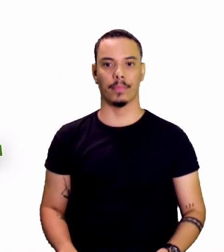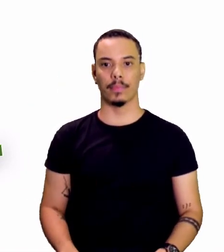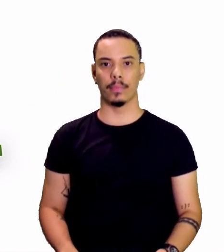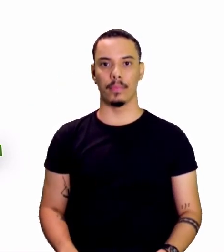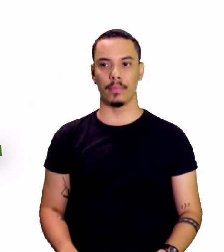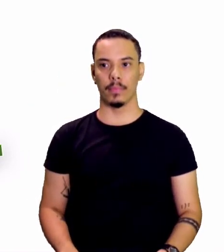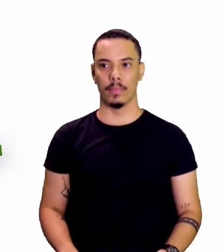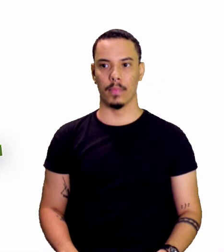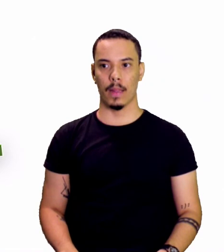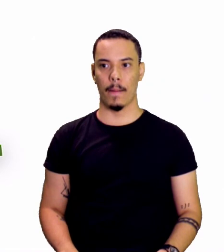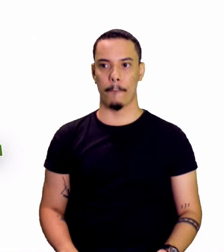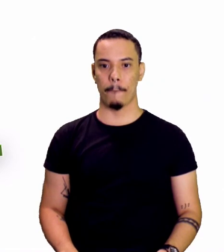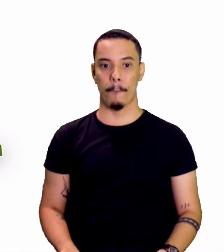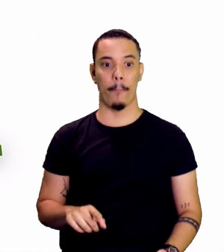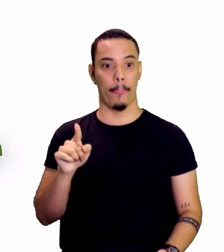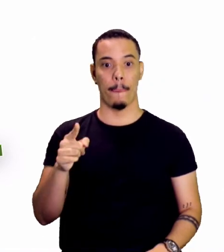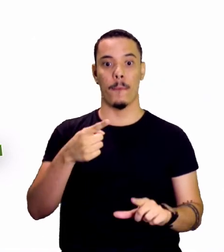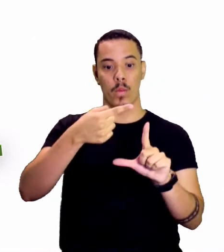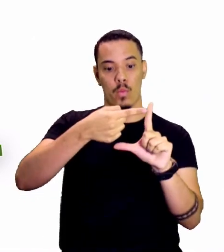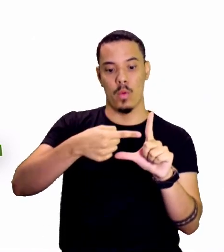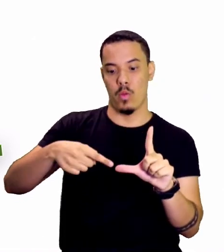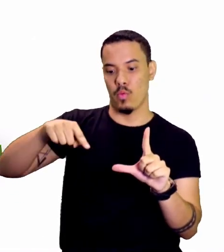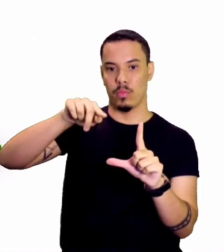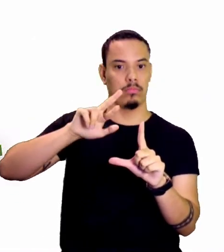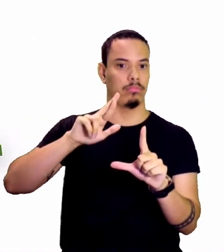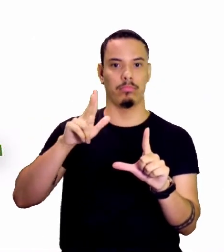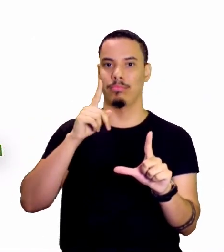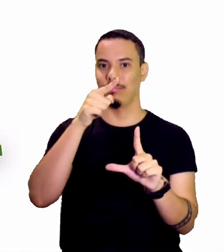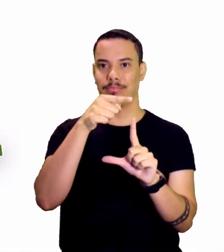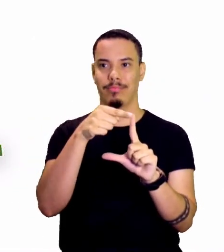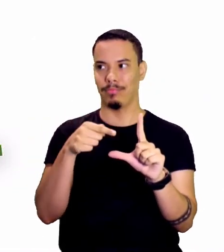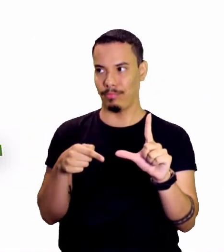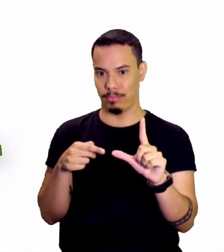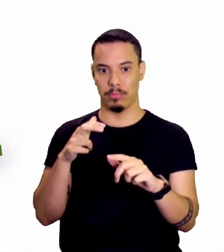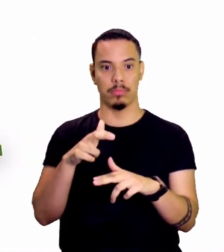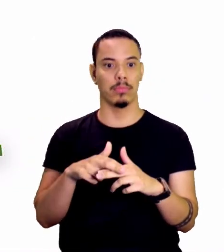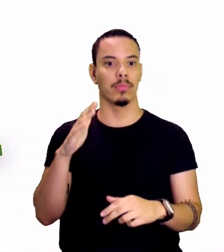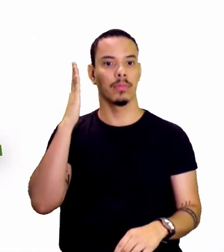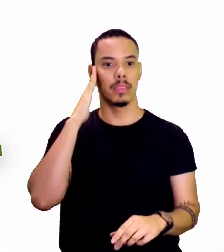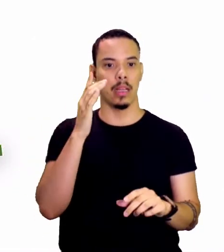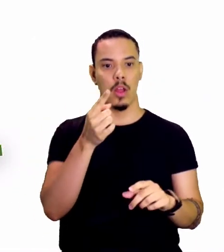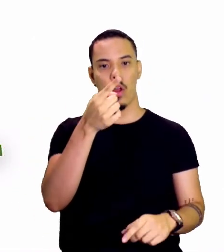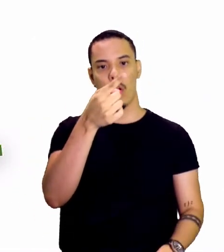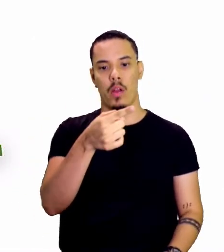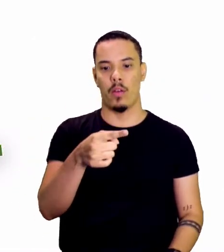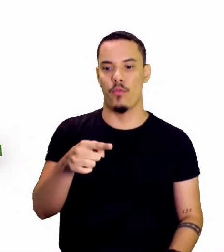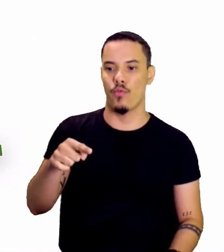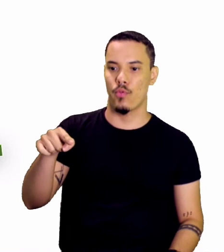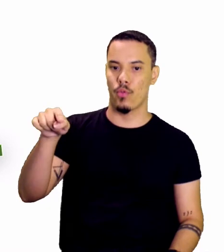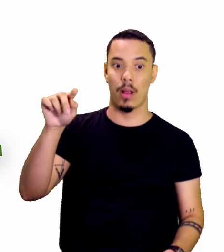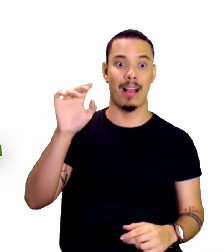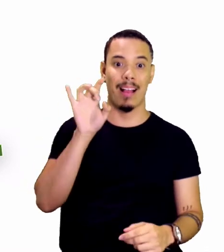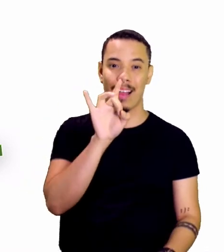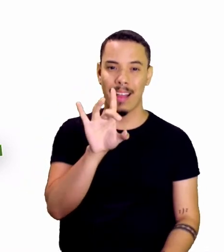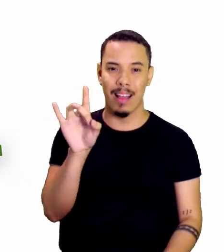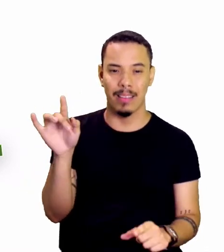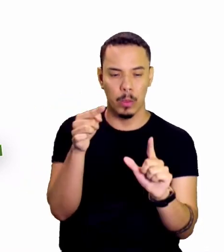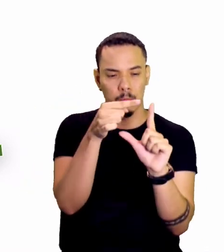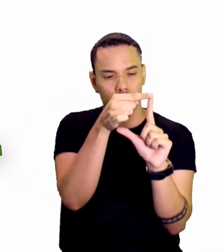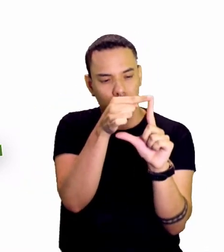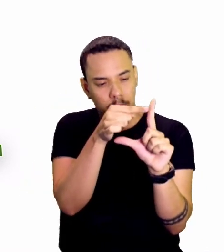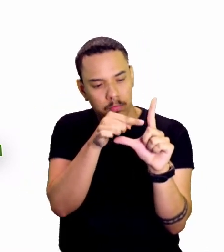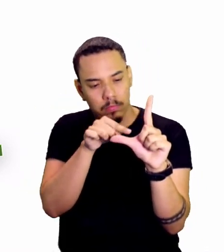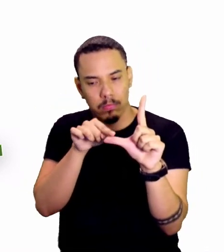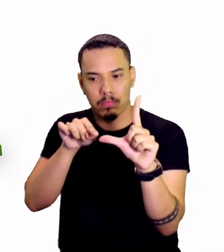que vai acontecer não é uma reta só uma curva nós temos aqui aqui aqui aqui então em cada instante